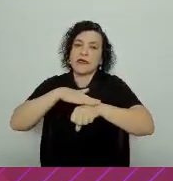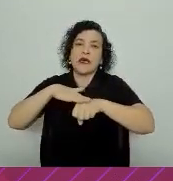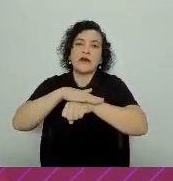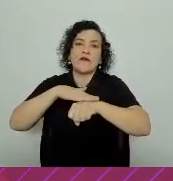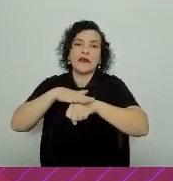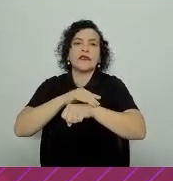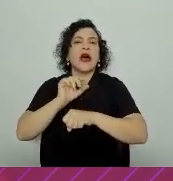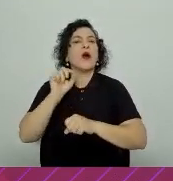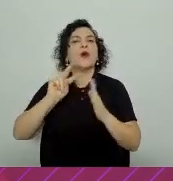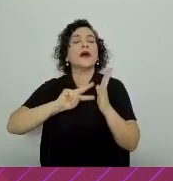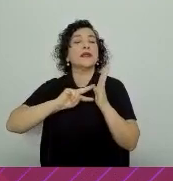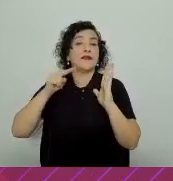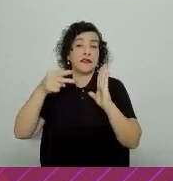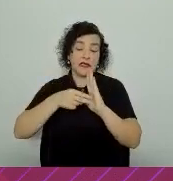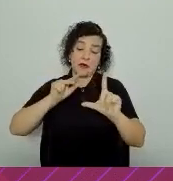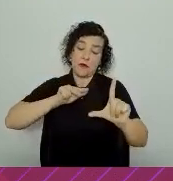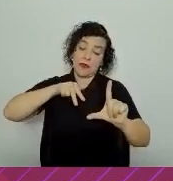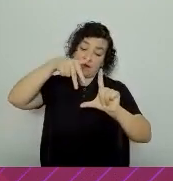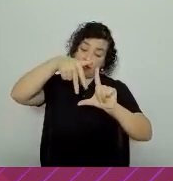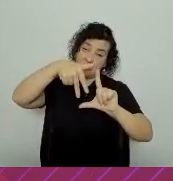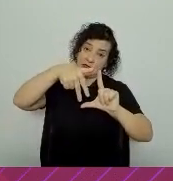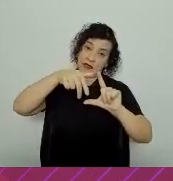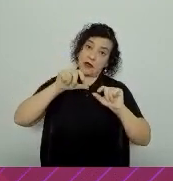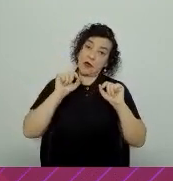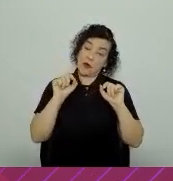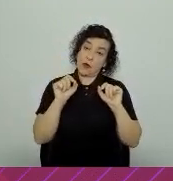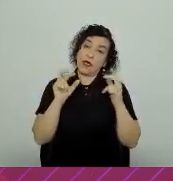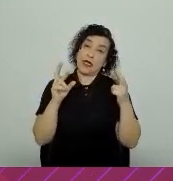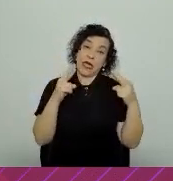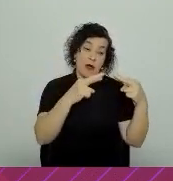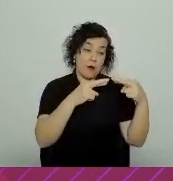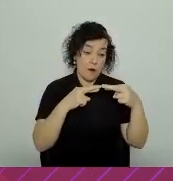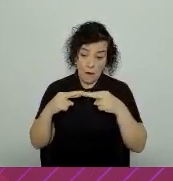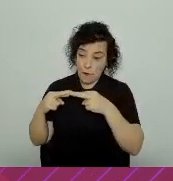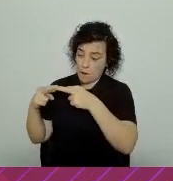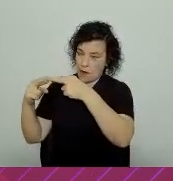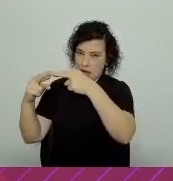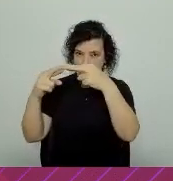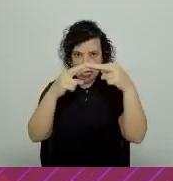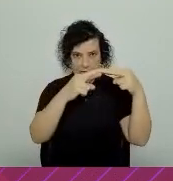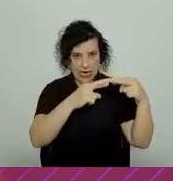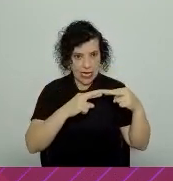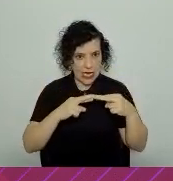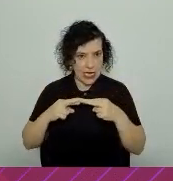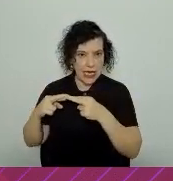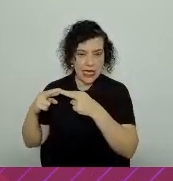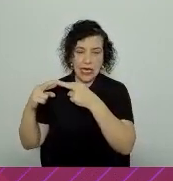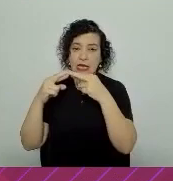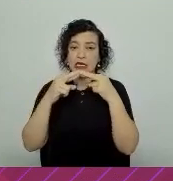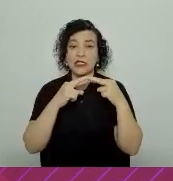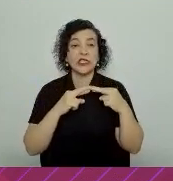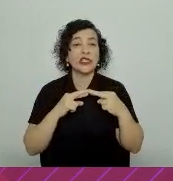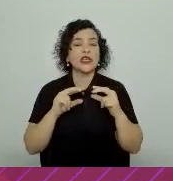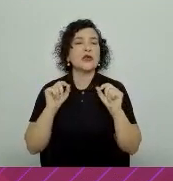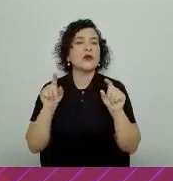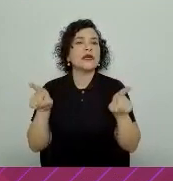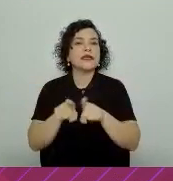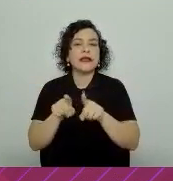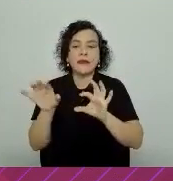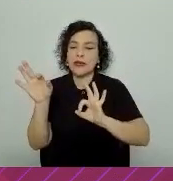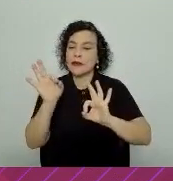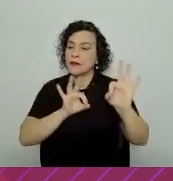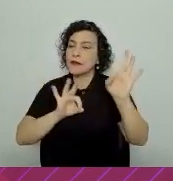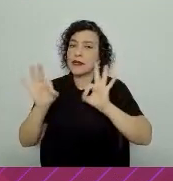definição dele que o metaverso é uma rede interoperável e massivamente dimensionada de